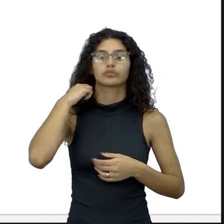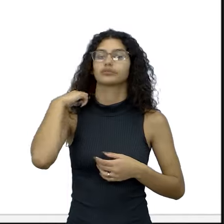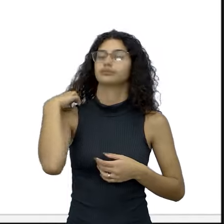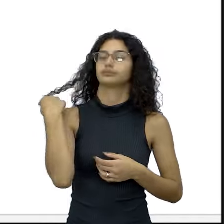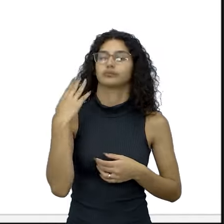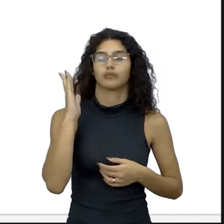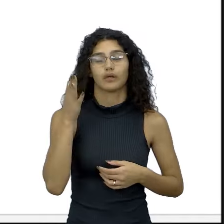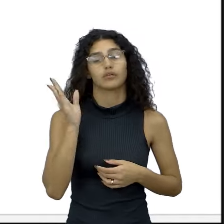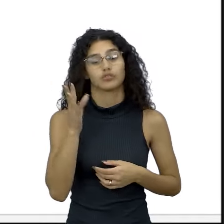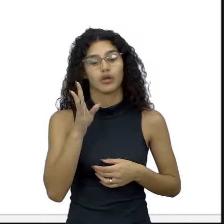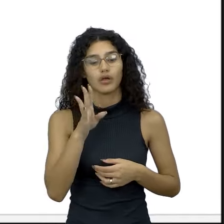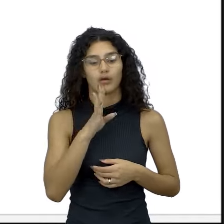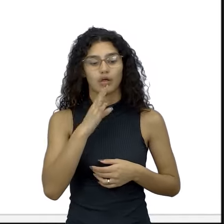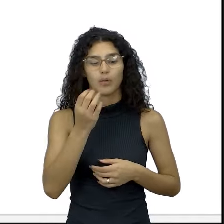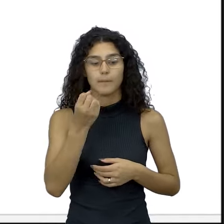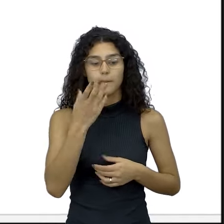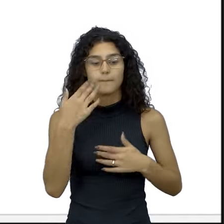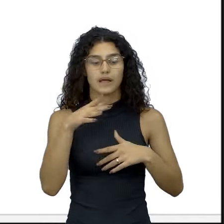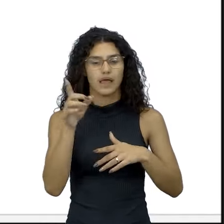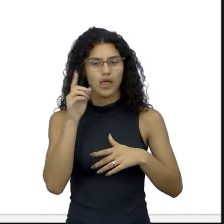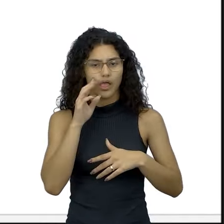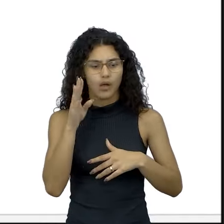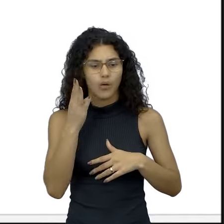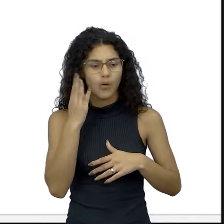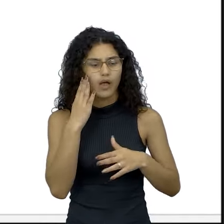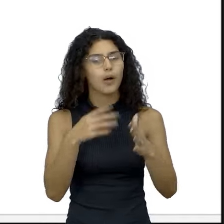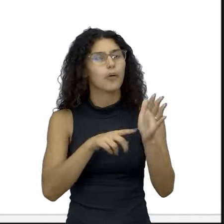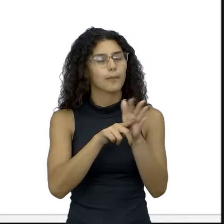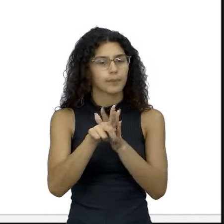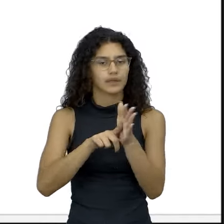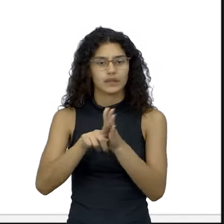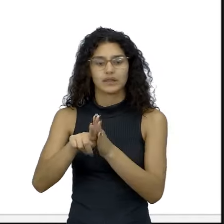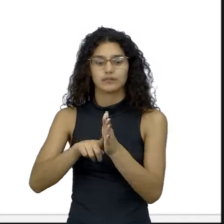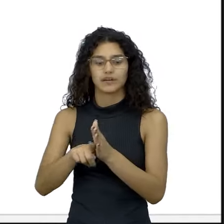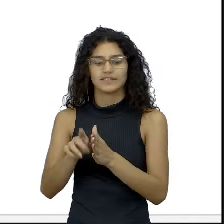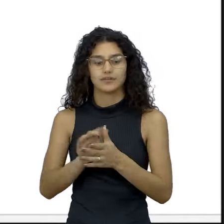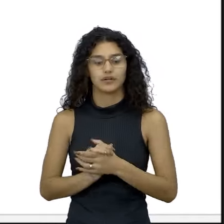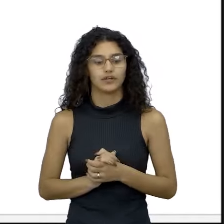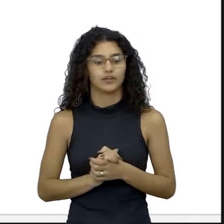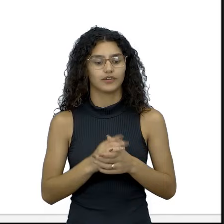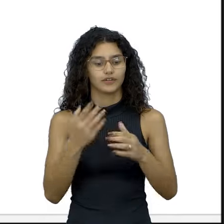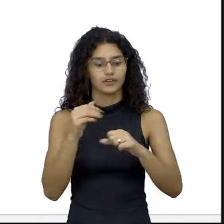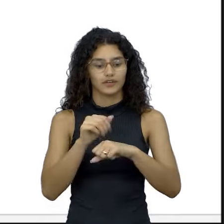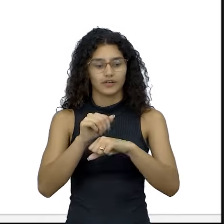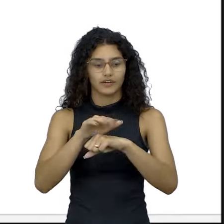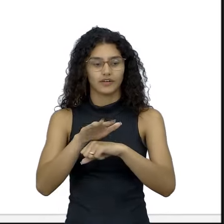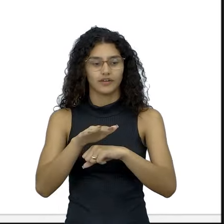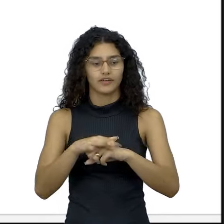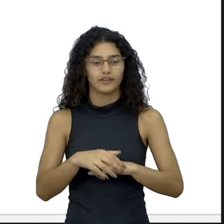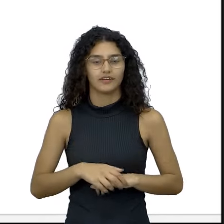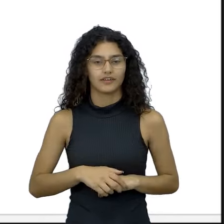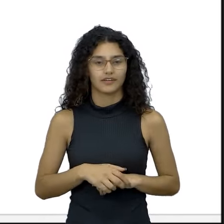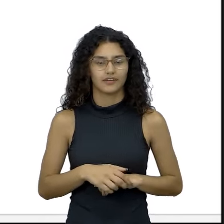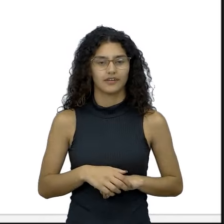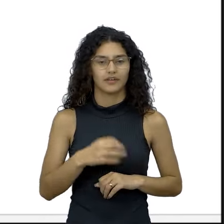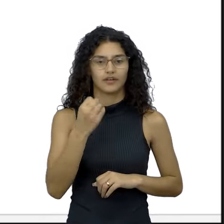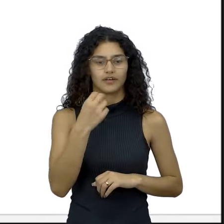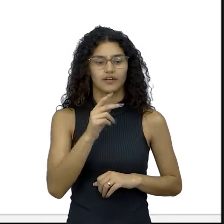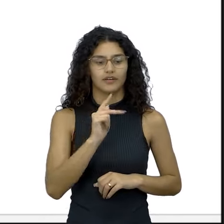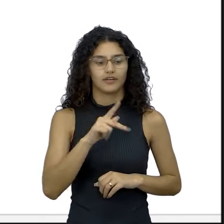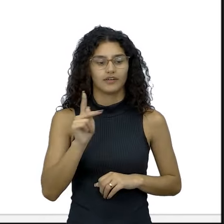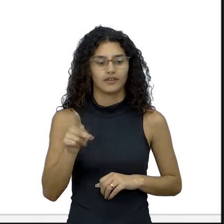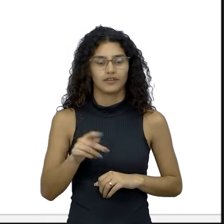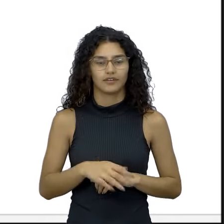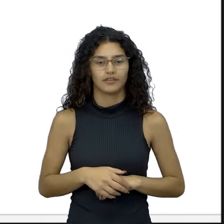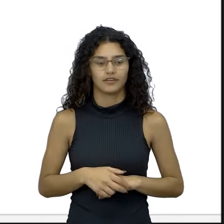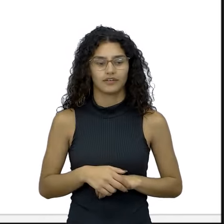já conhece, ótimo, quem não conhece, dá uma pesquisada. Fica a dica, né? Bom, professores,